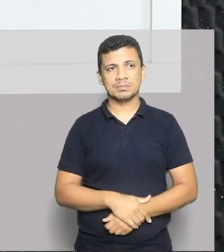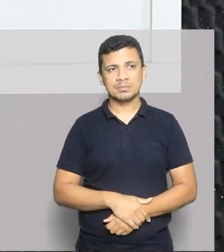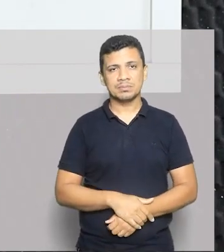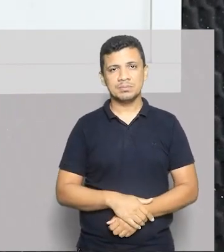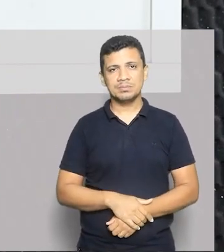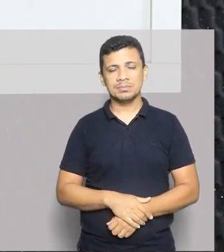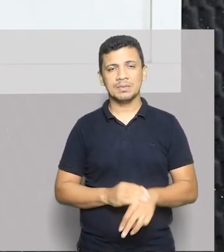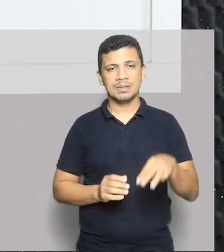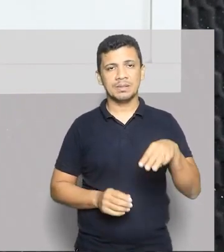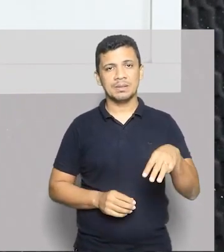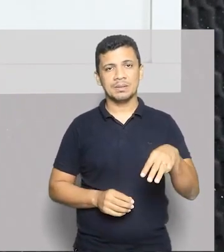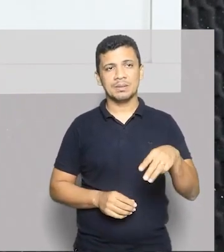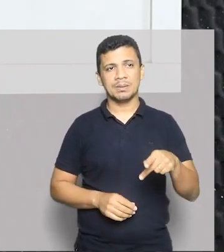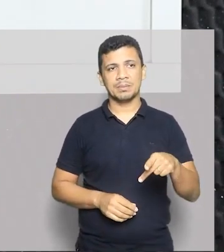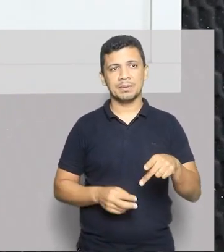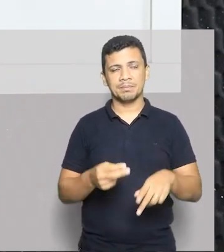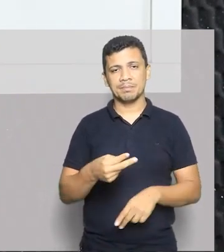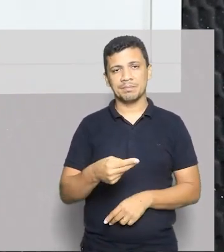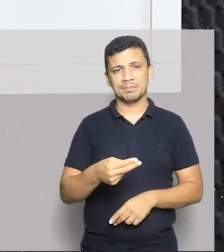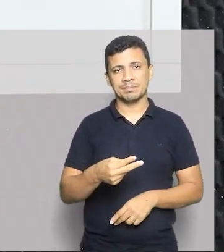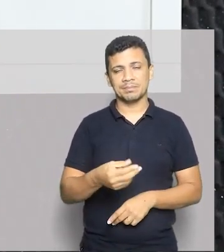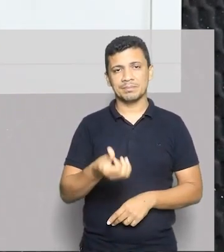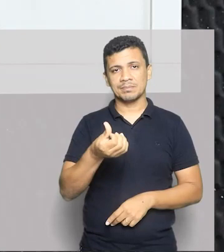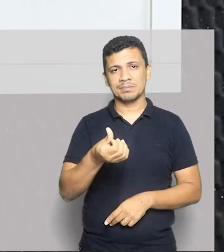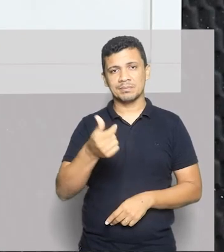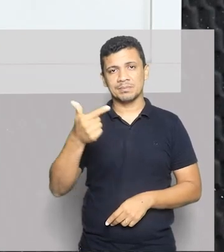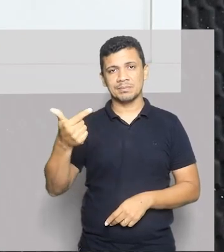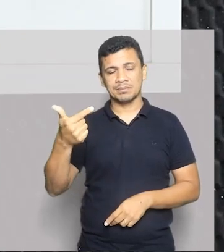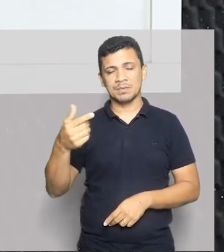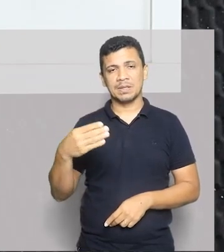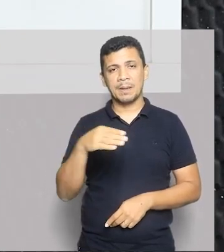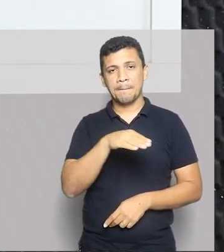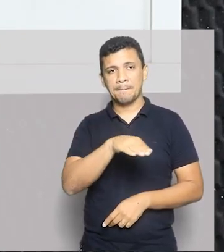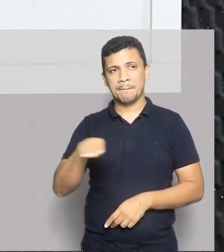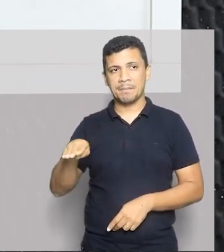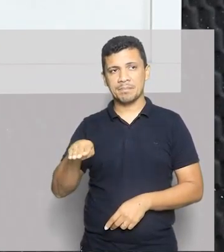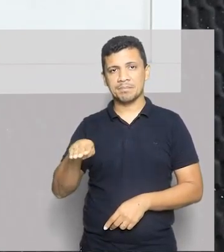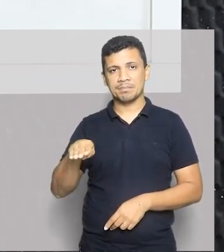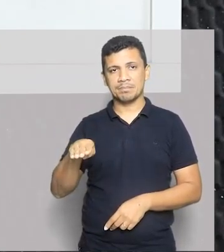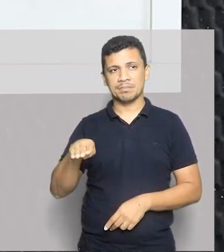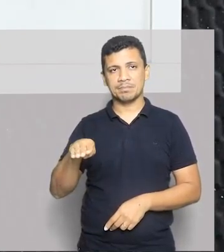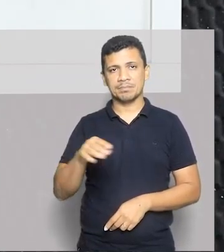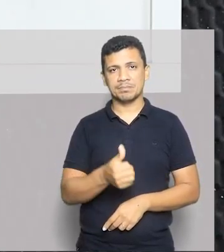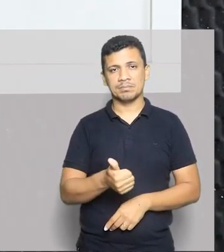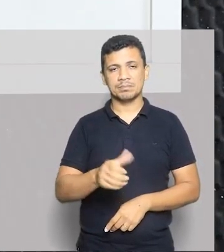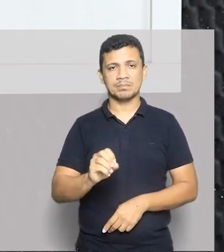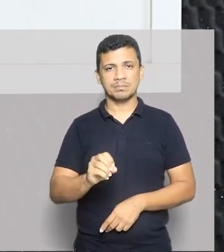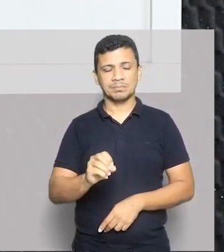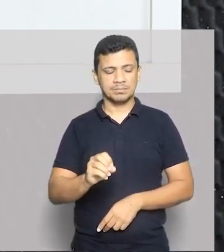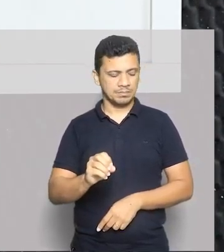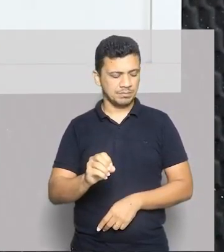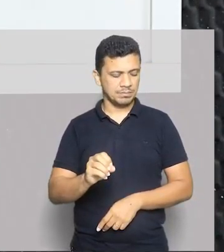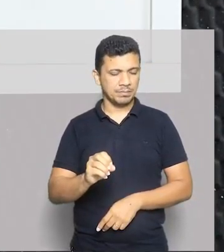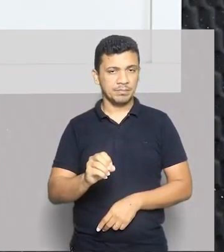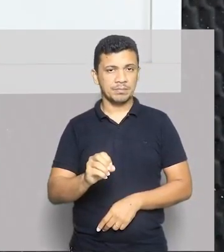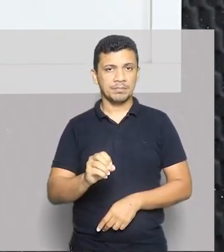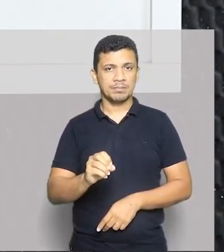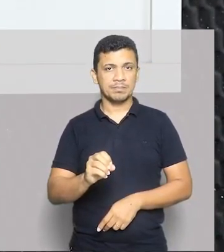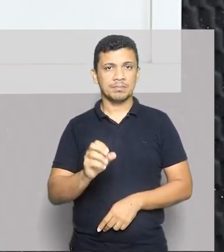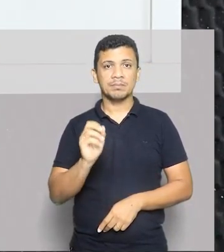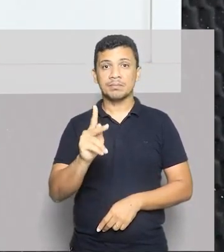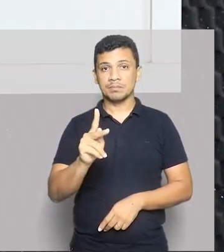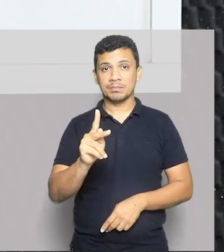ponderada, 62, dividido por 10.